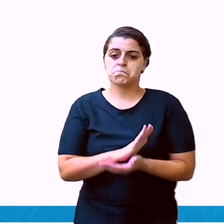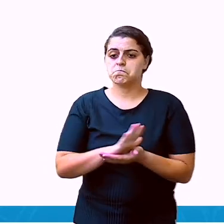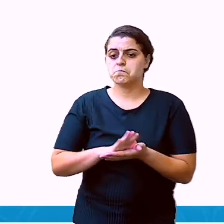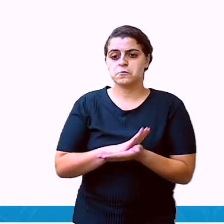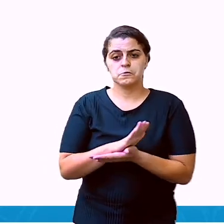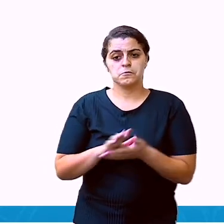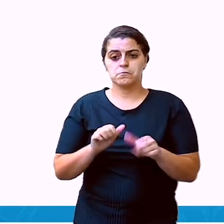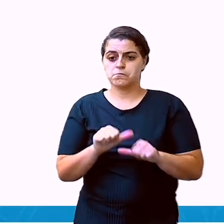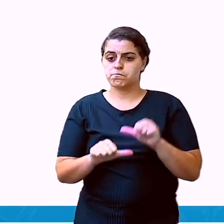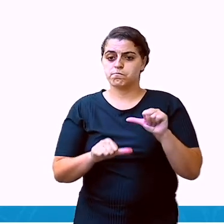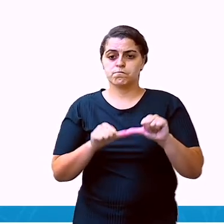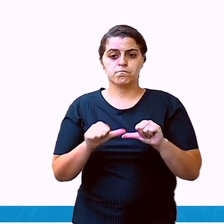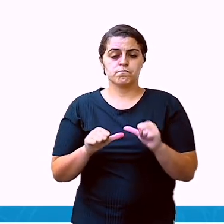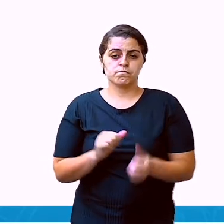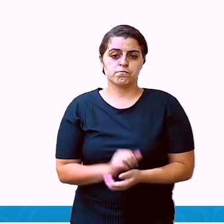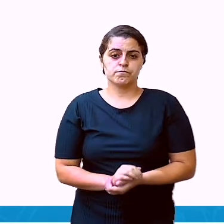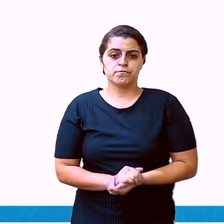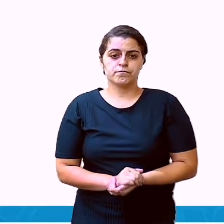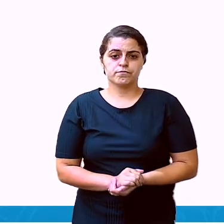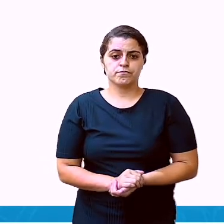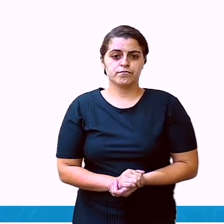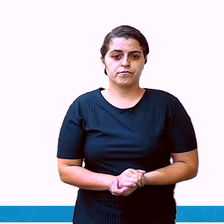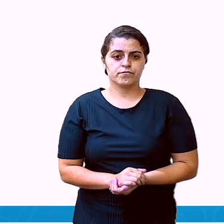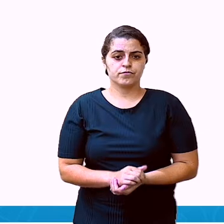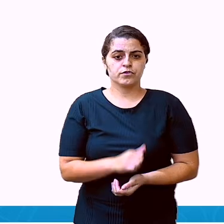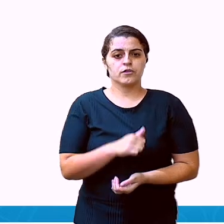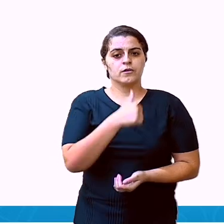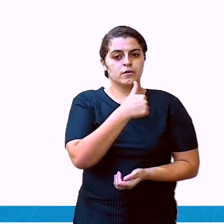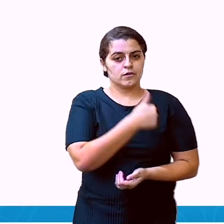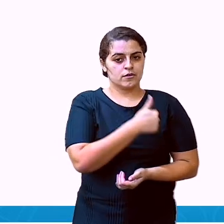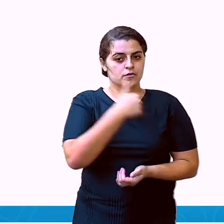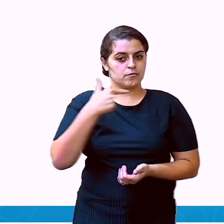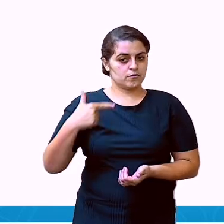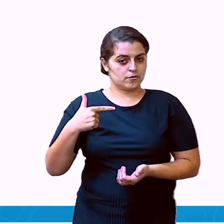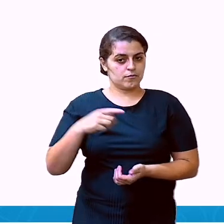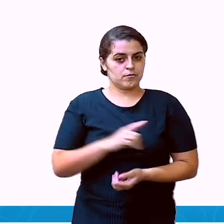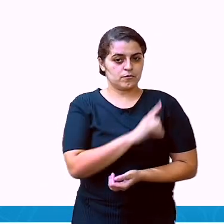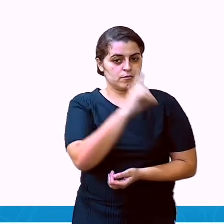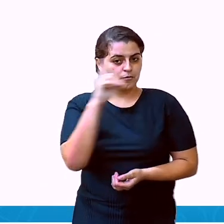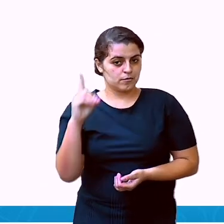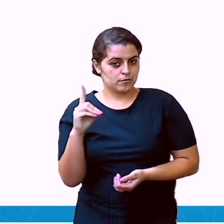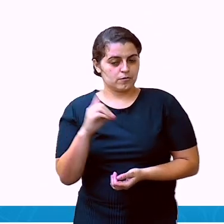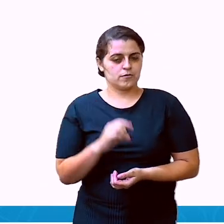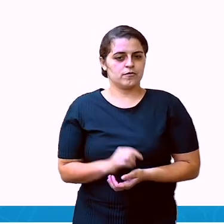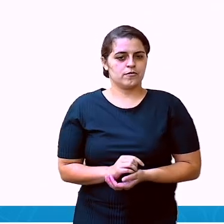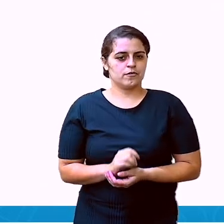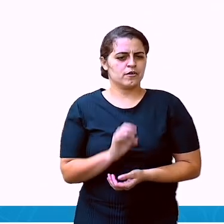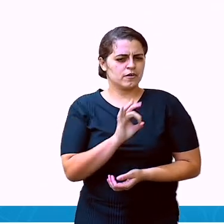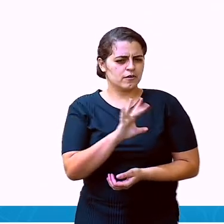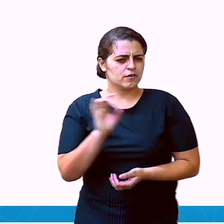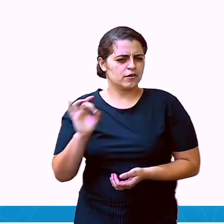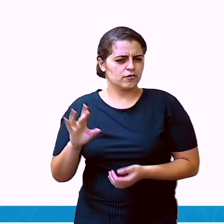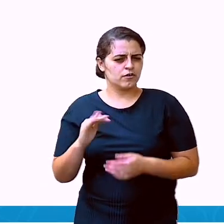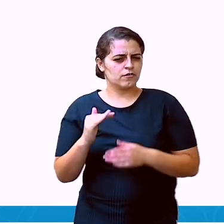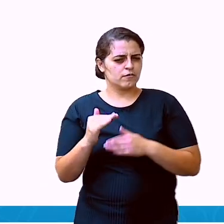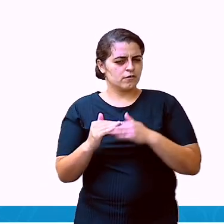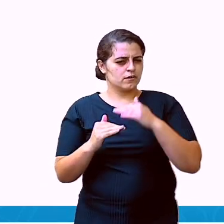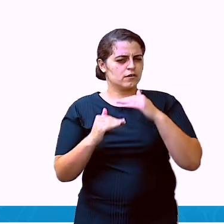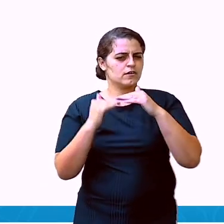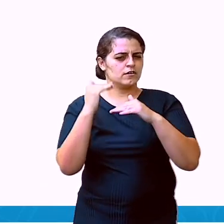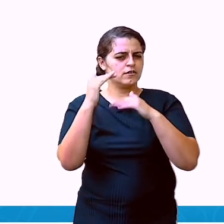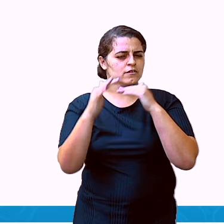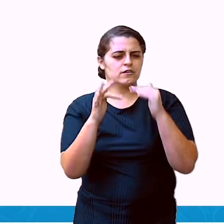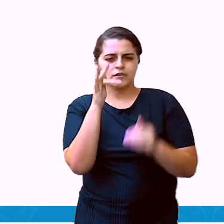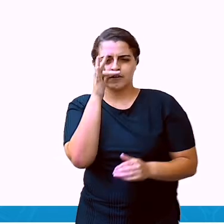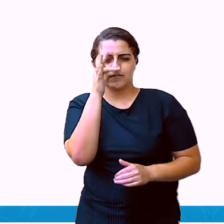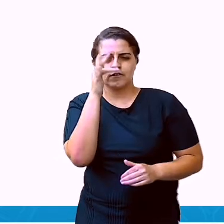mudança alguma. No 12º dia, cada dia mais, a nossa